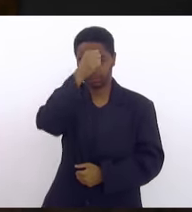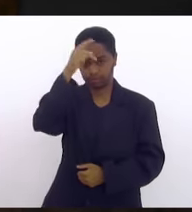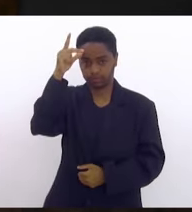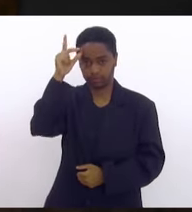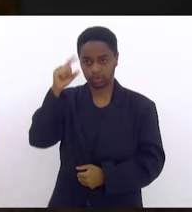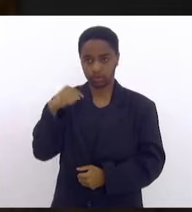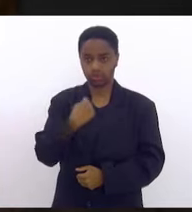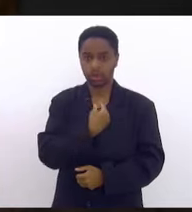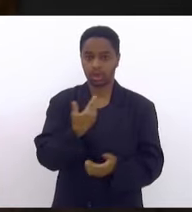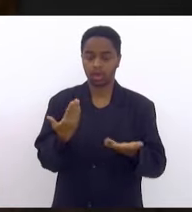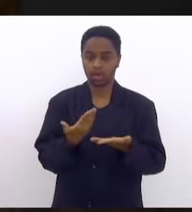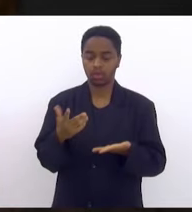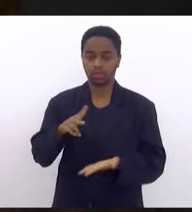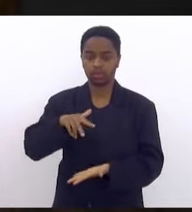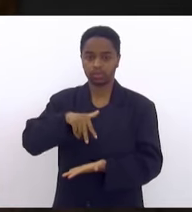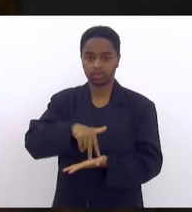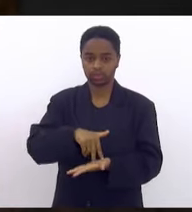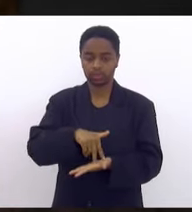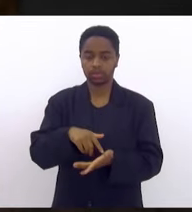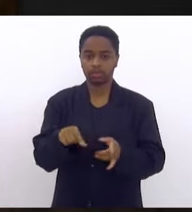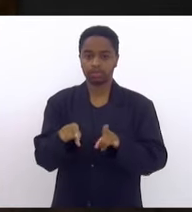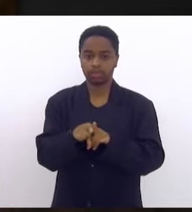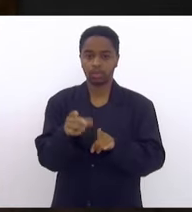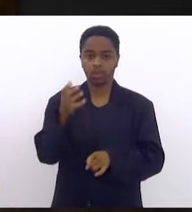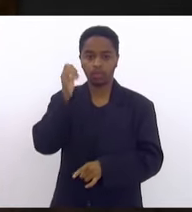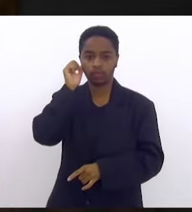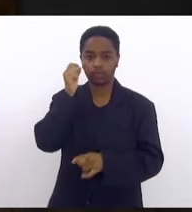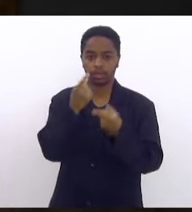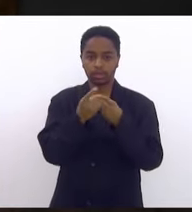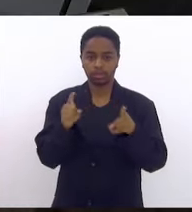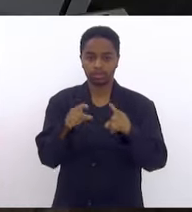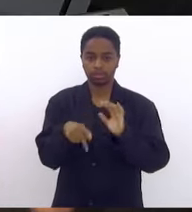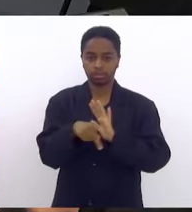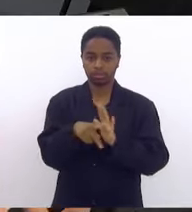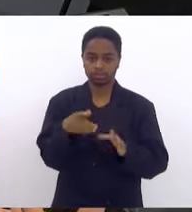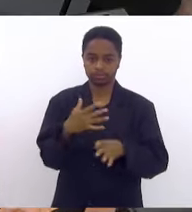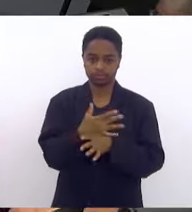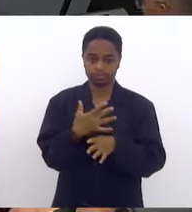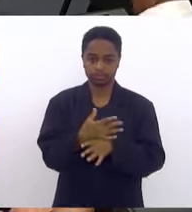aqui se colocar de pé e vamos escutar o hino da nossa cidade.